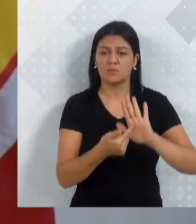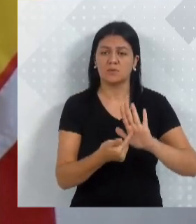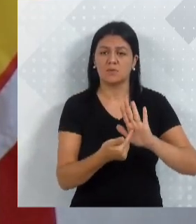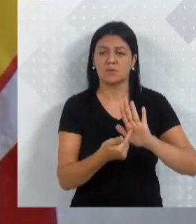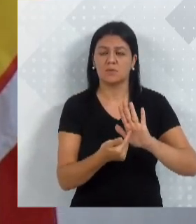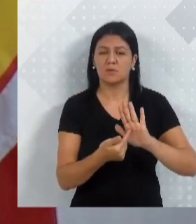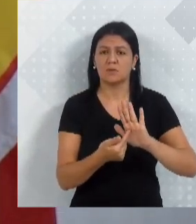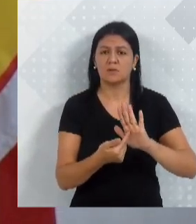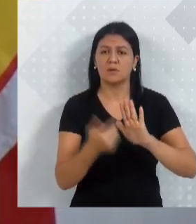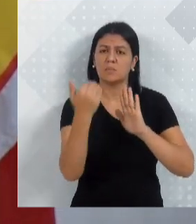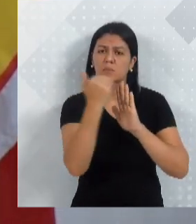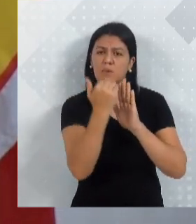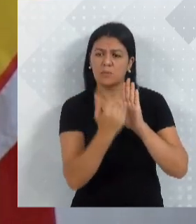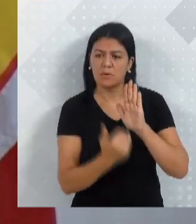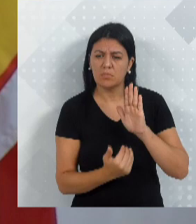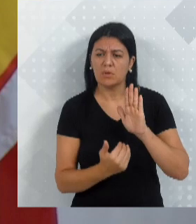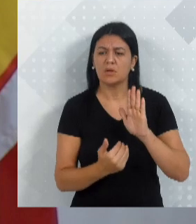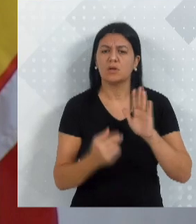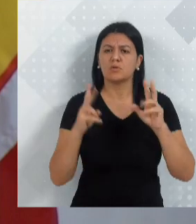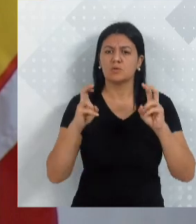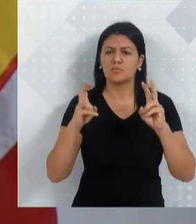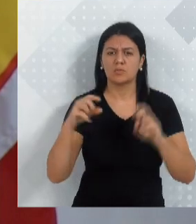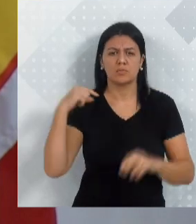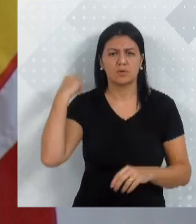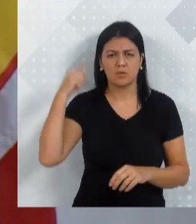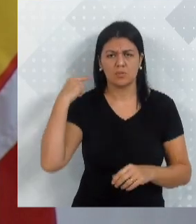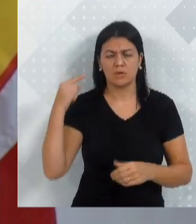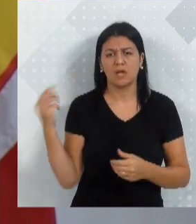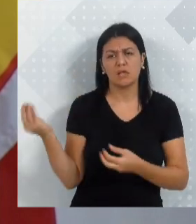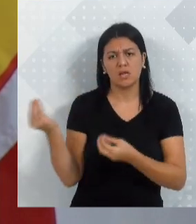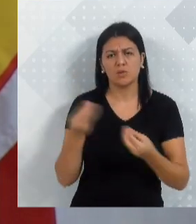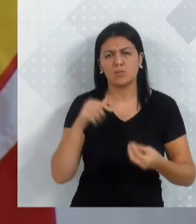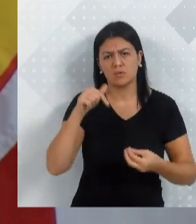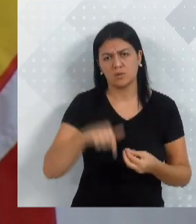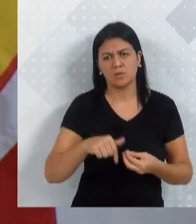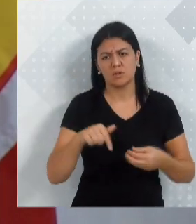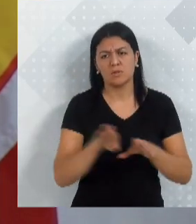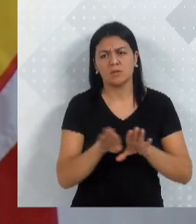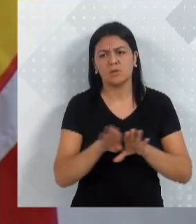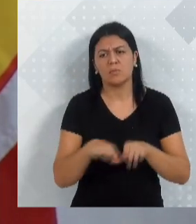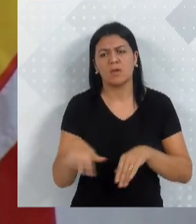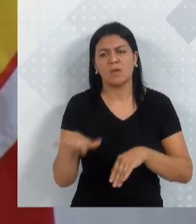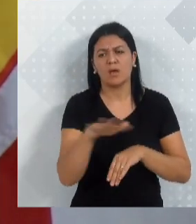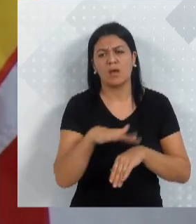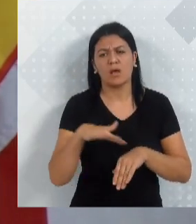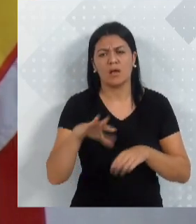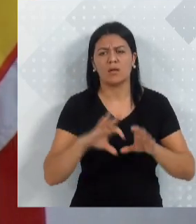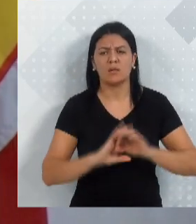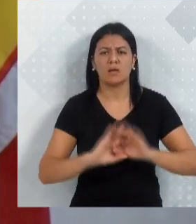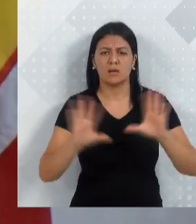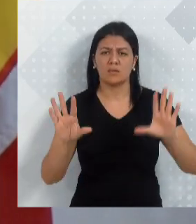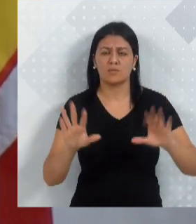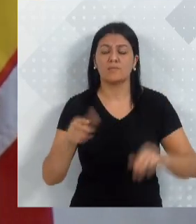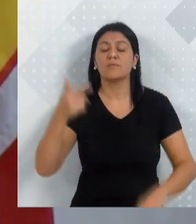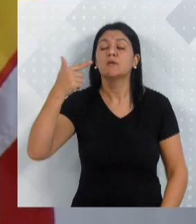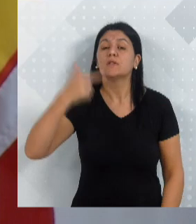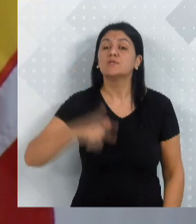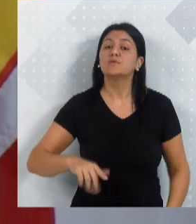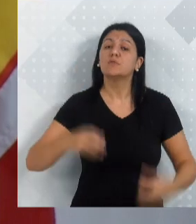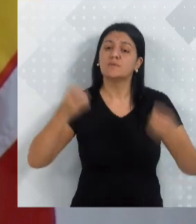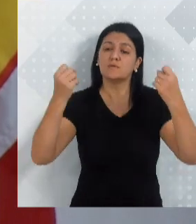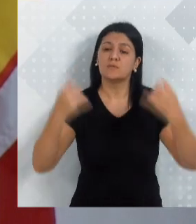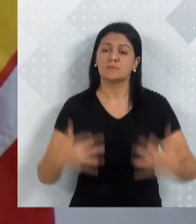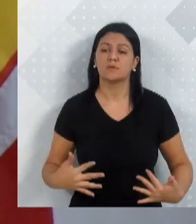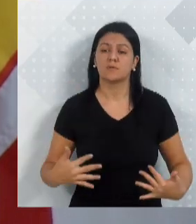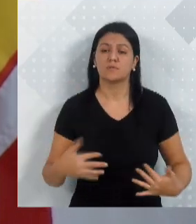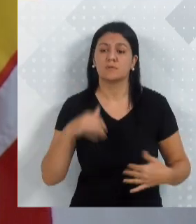eu passei a prestação de contas do que a deputada trouxe e para que áreas ela estava ali colocando à disposição. Repito, vereador Lanzarin, se tem que